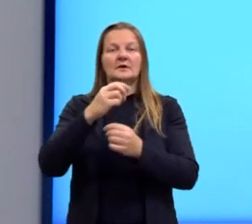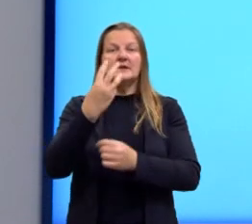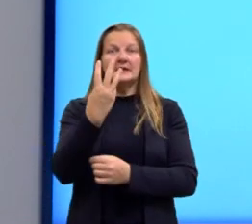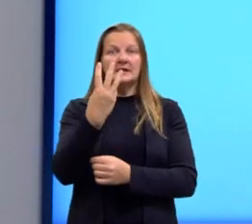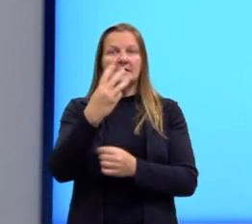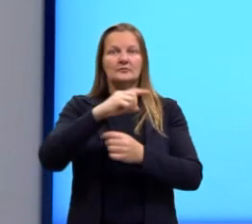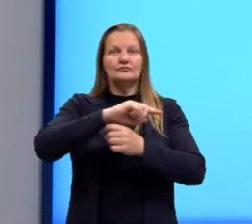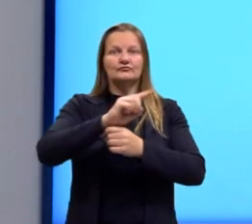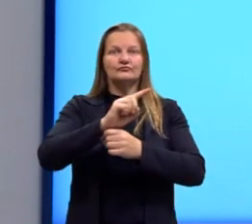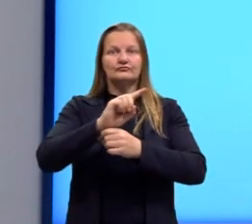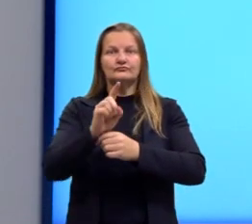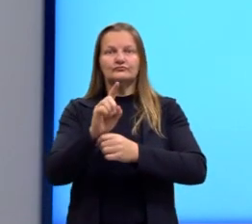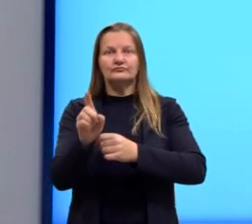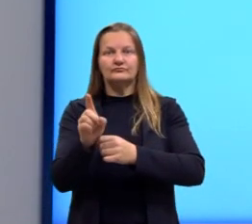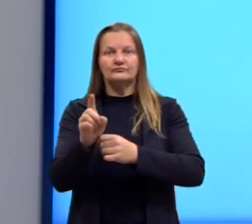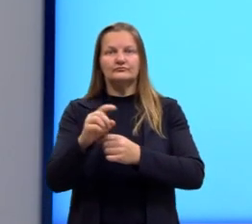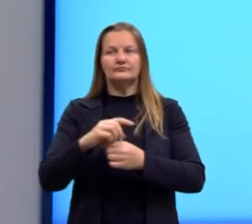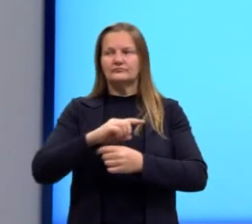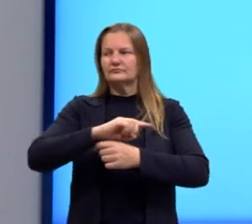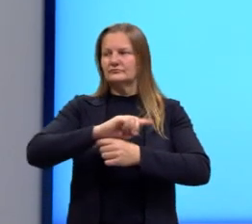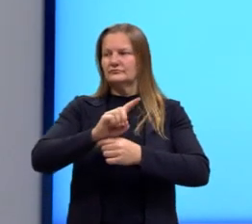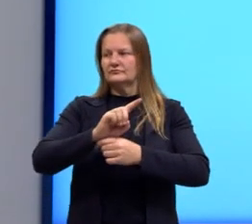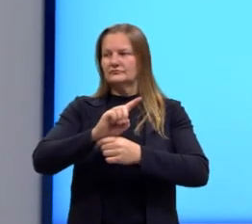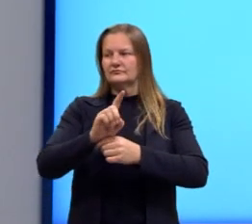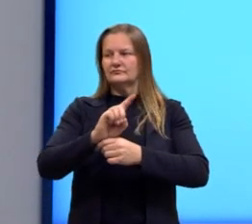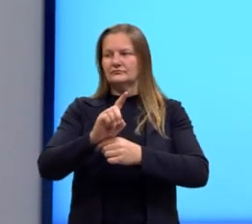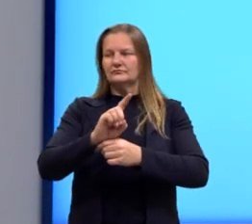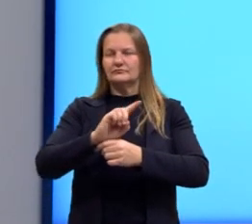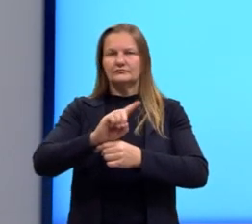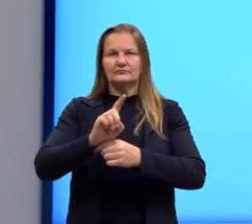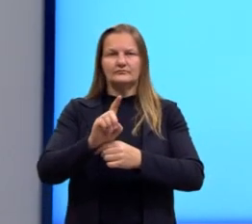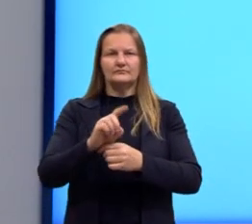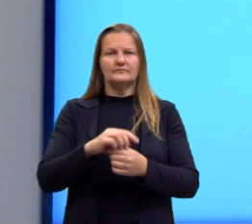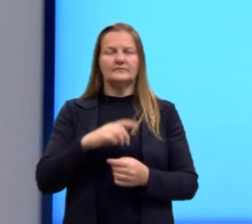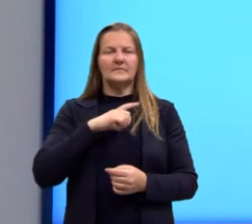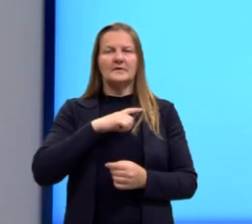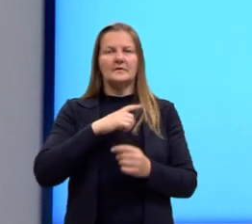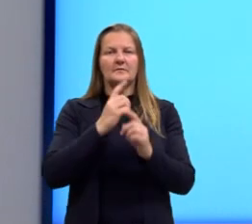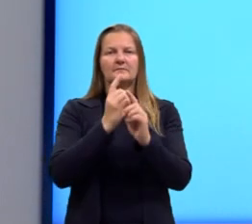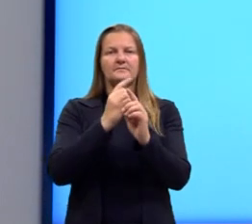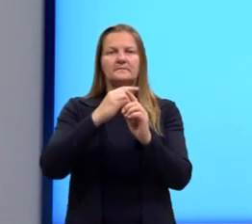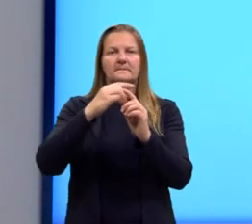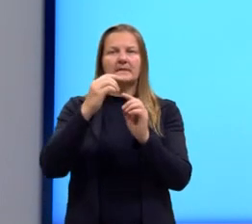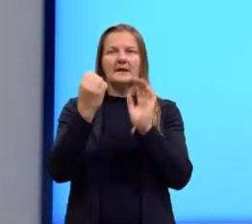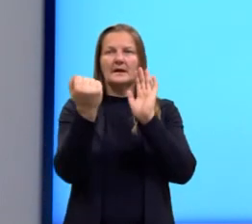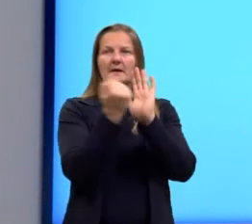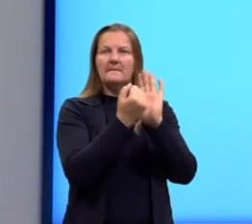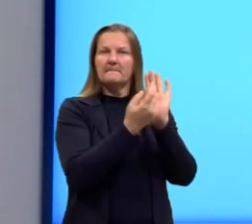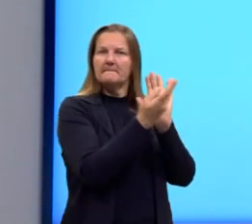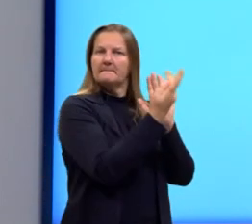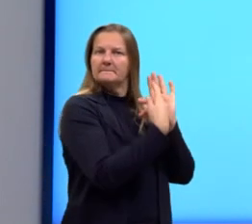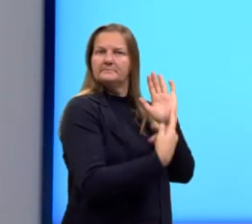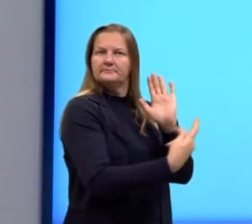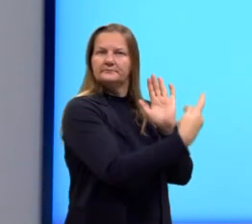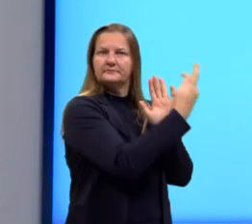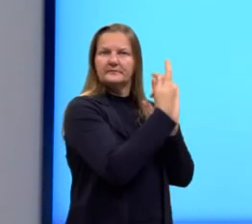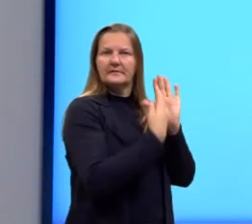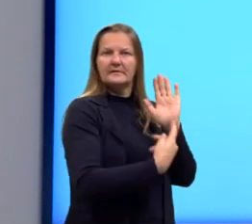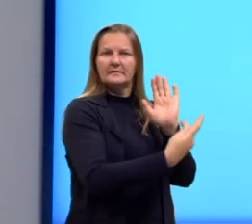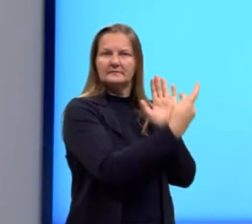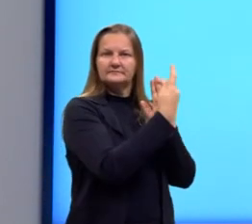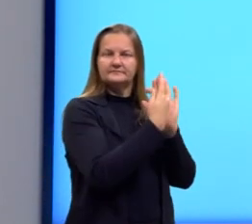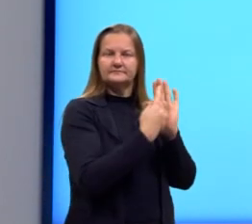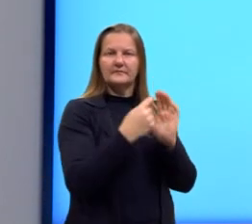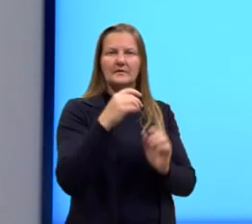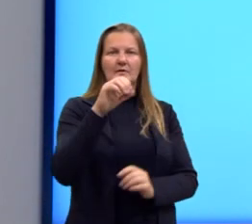mudanças consecutivas então Aqui nós temos a representação da Rosa dos Ventos e marcado salientam